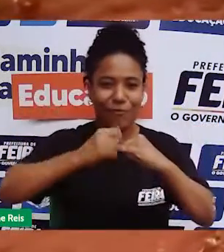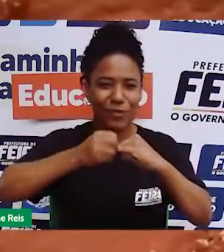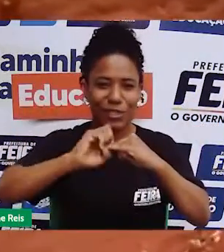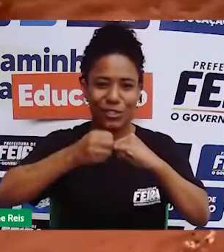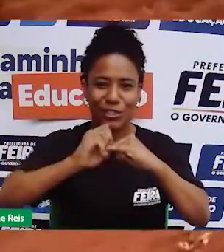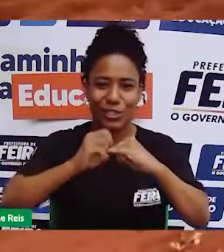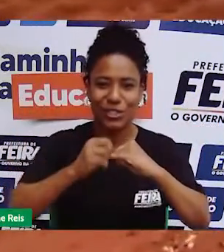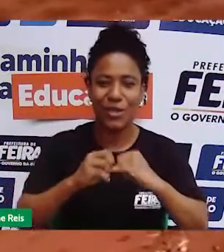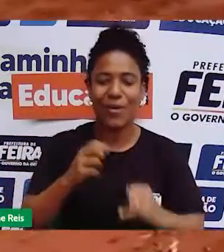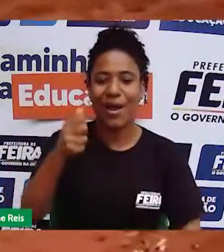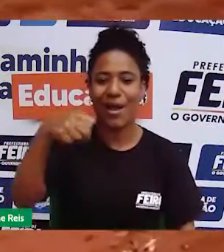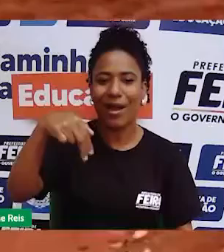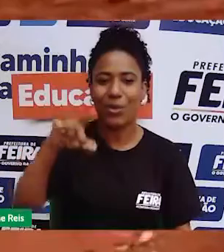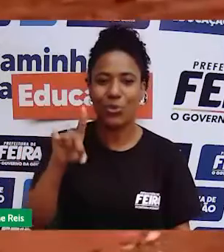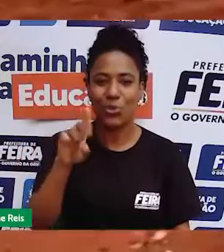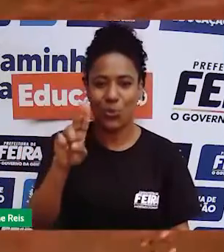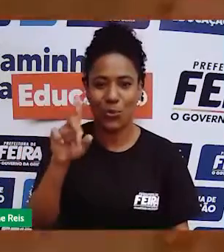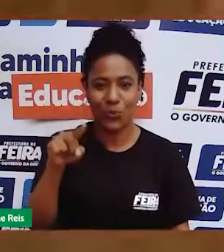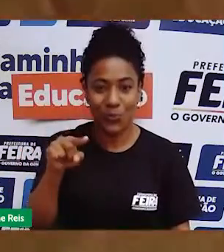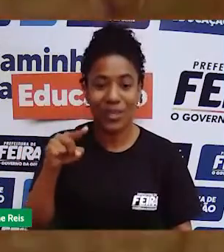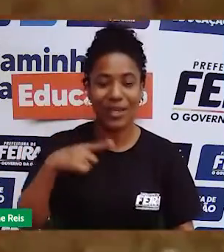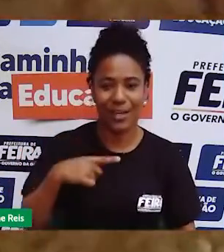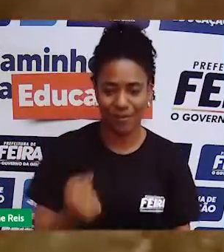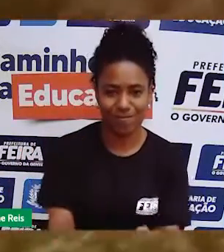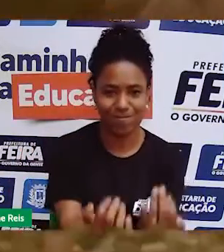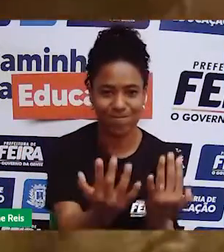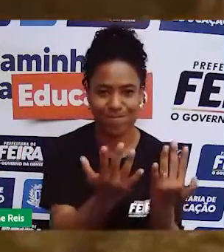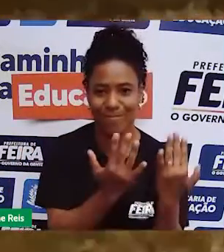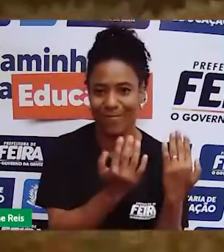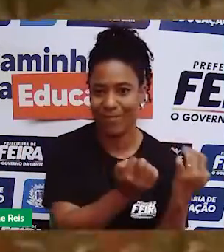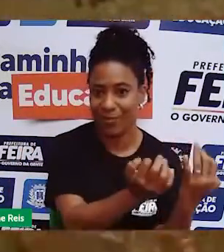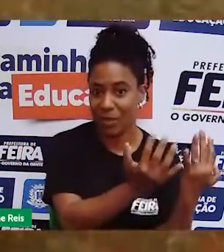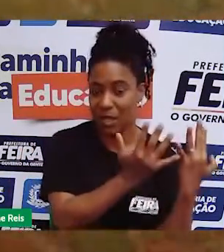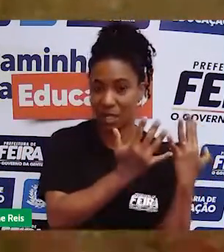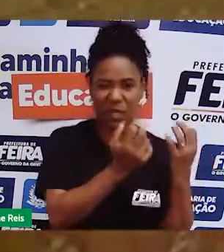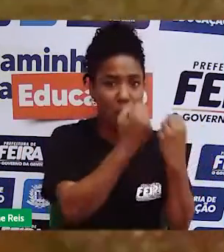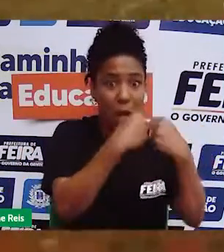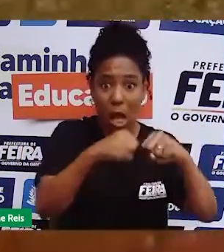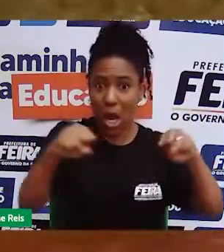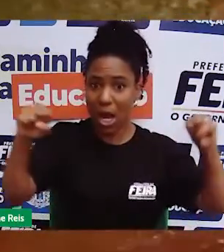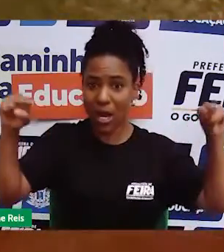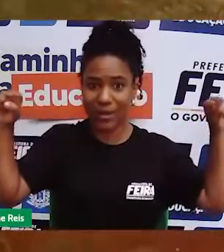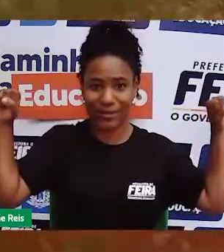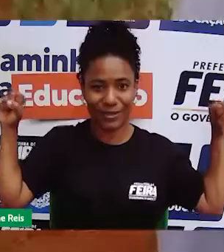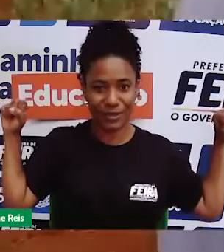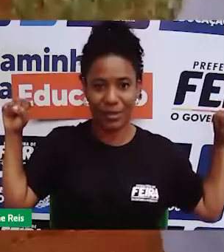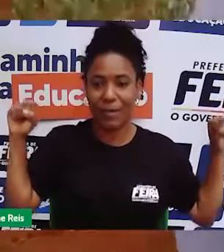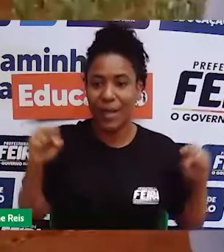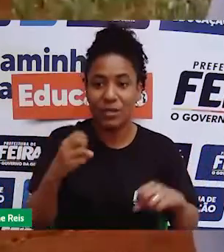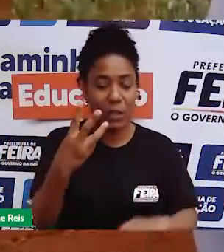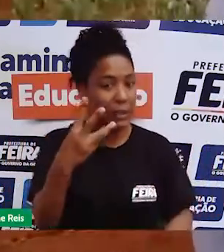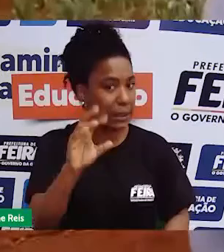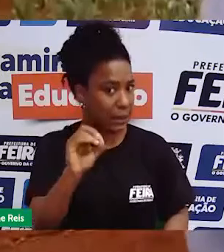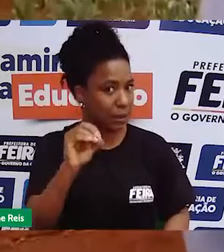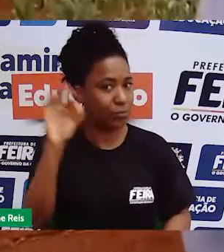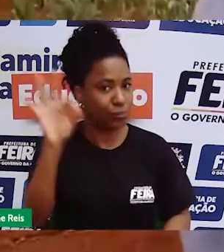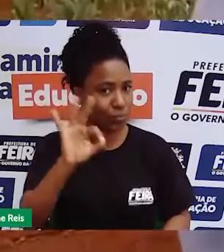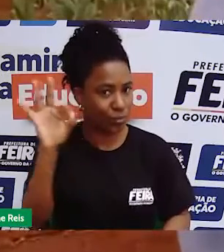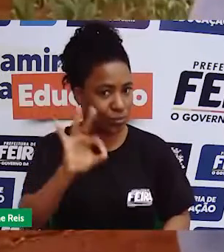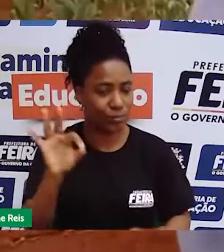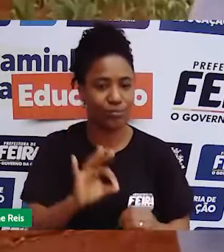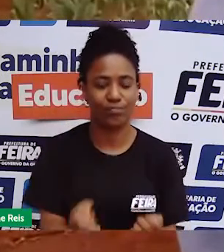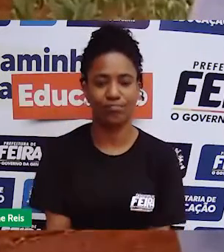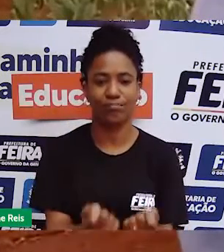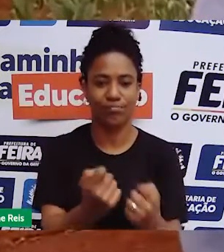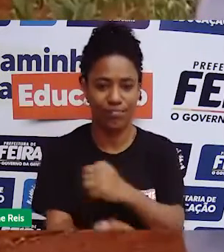de 140 hectares, mas só plantou em 30. O resto é mata conservada. Cortar não, a gente vai lá,